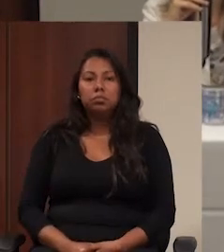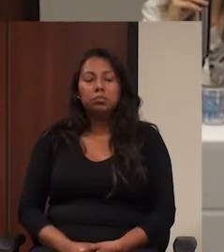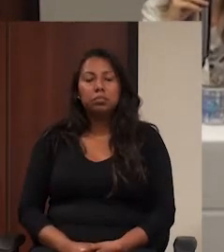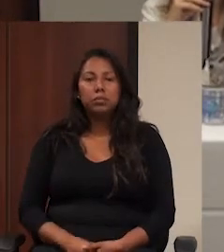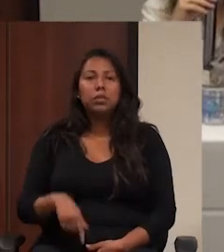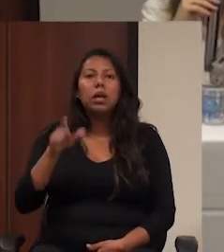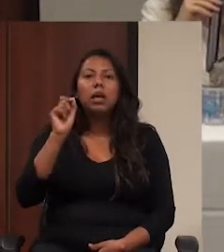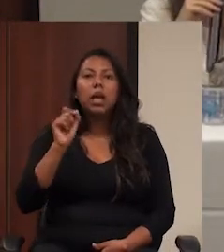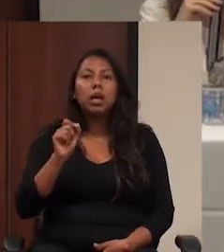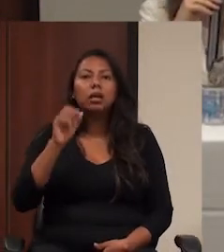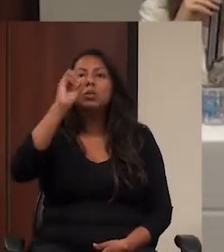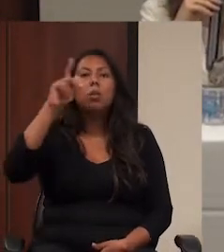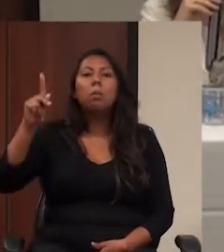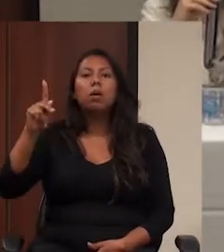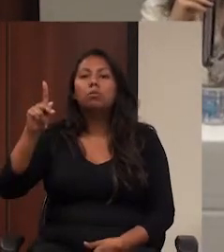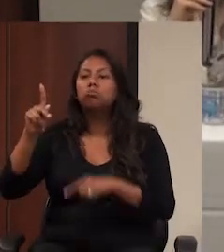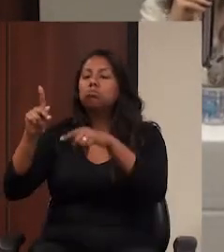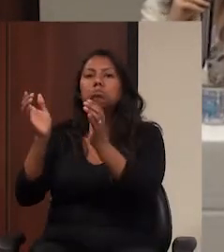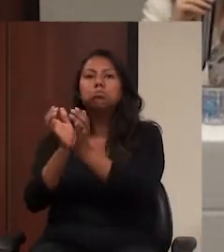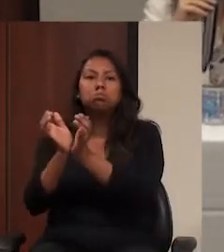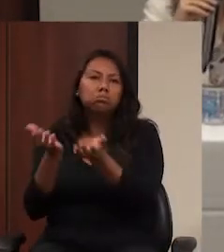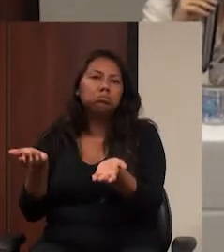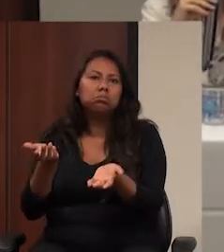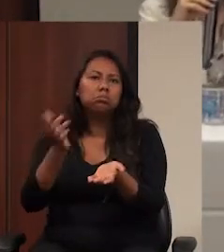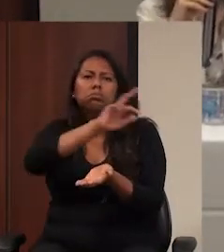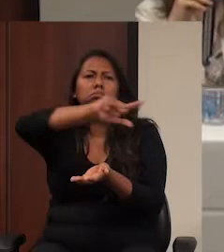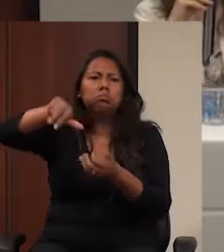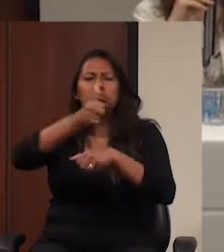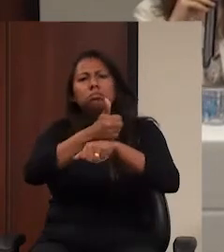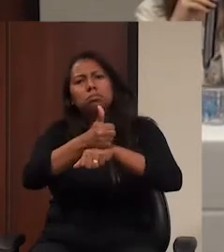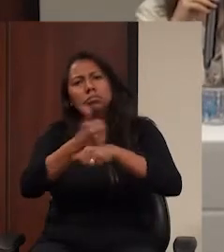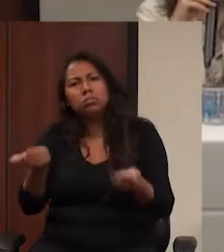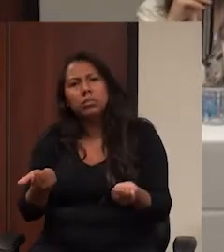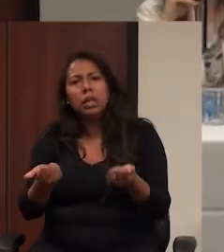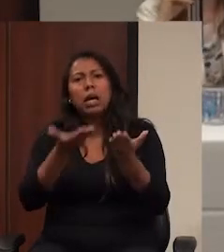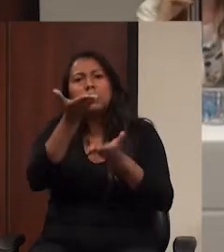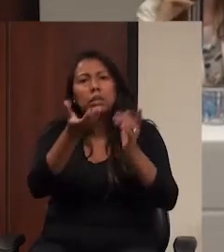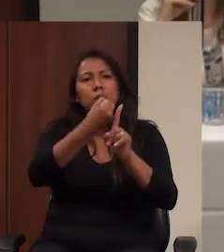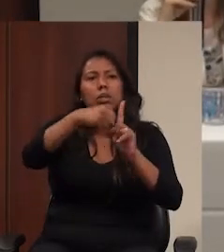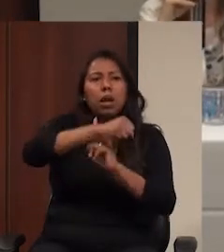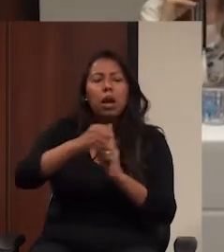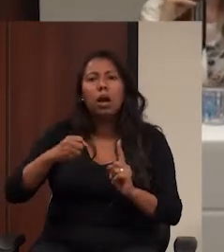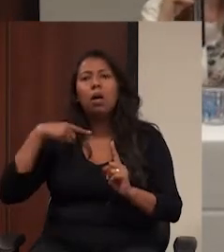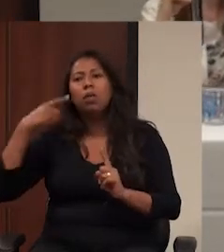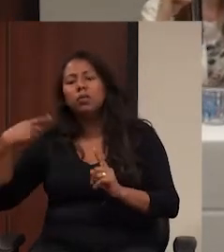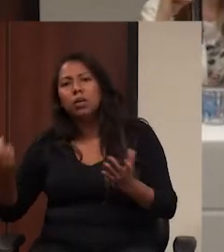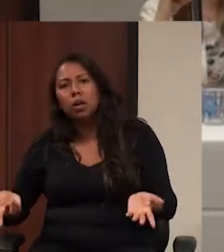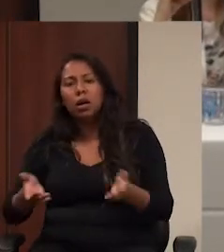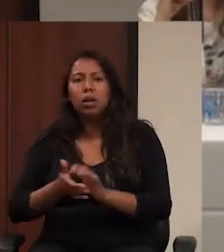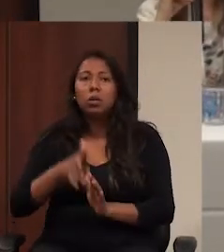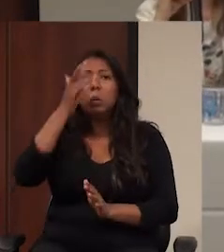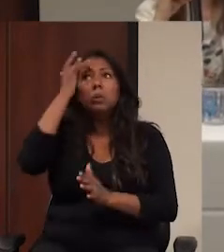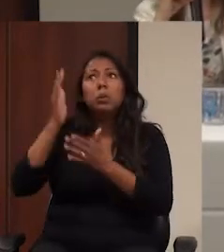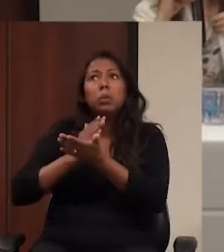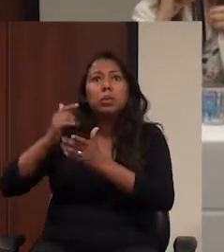são esses ombudsmans pessoais? Né? São vários tipos de profissionais. Então, tem assistentes sociais, tem advogados, tem pessoas que